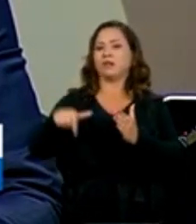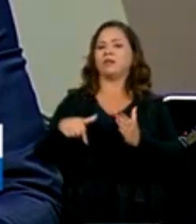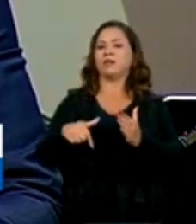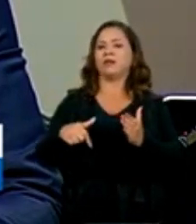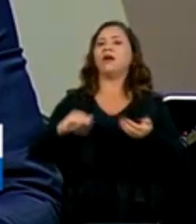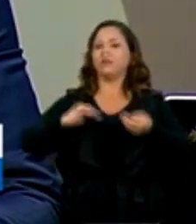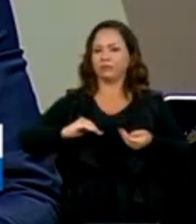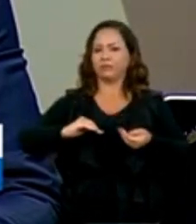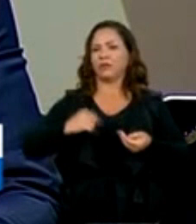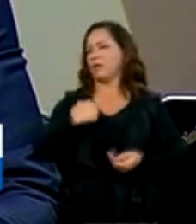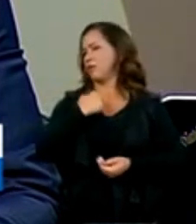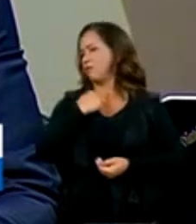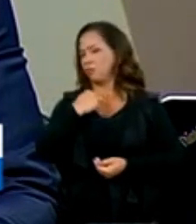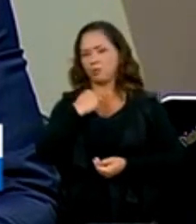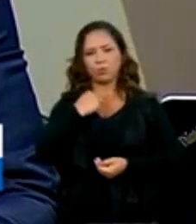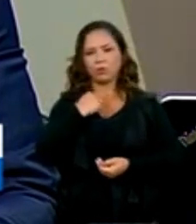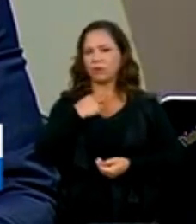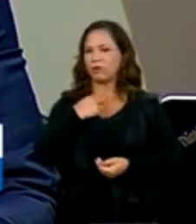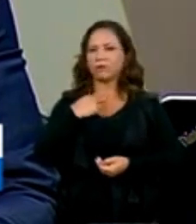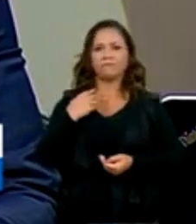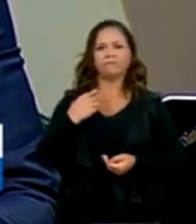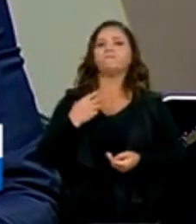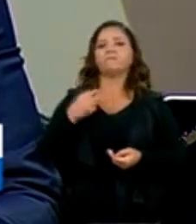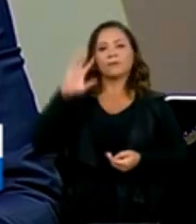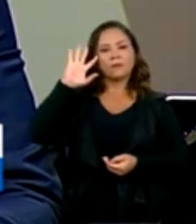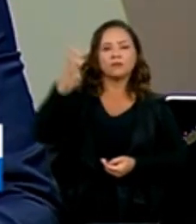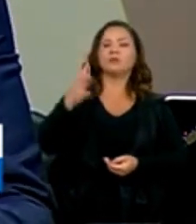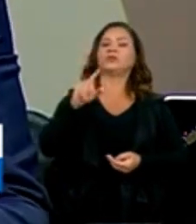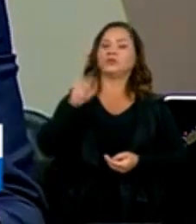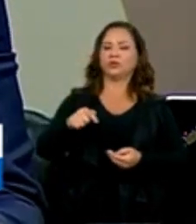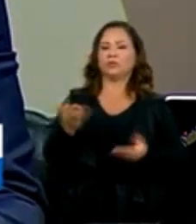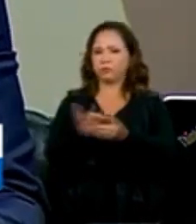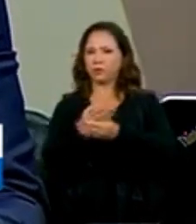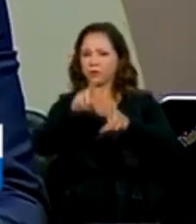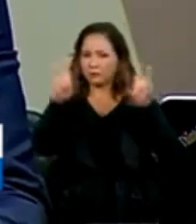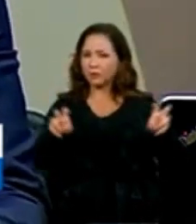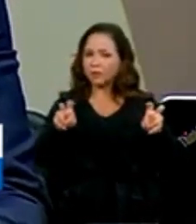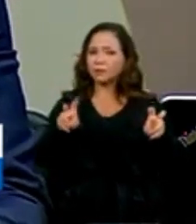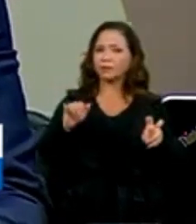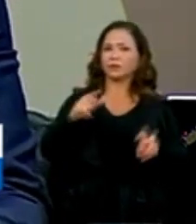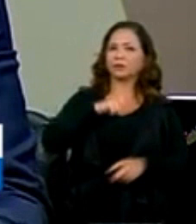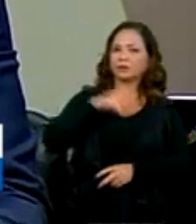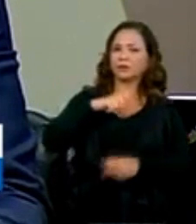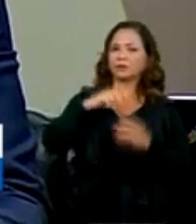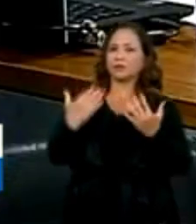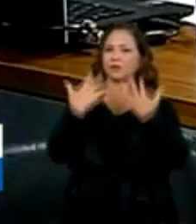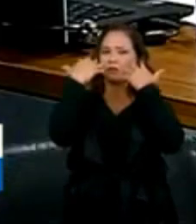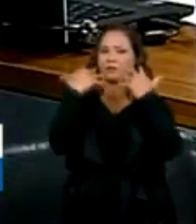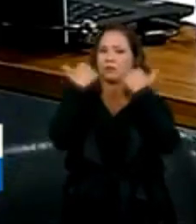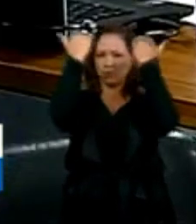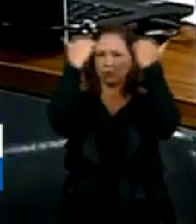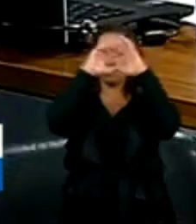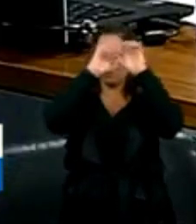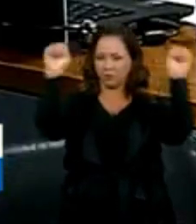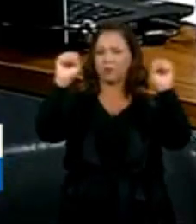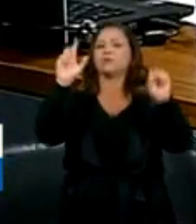esquerda. Ele, inclusive, afirmou que quer se colocar como uma ponte entre o executivo, o legislativo, com o judiciário.